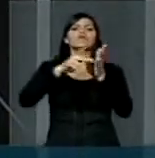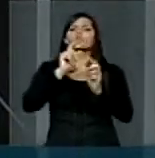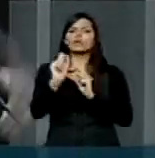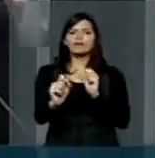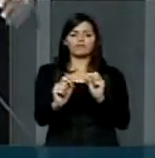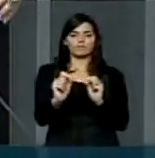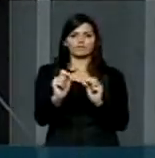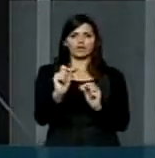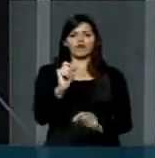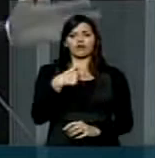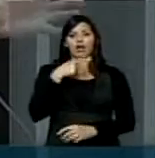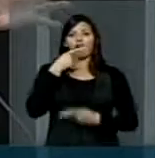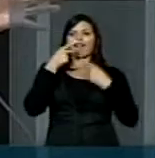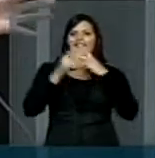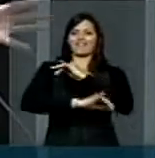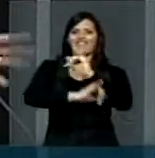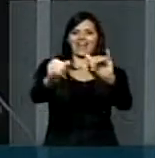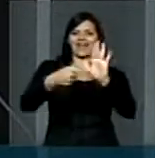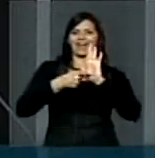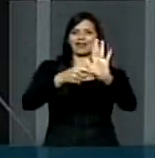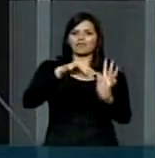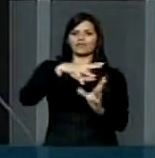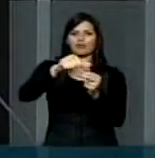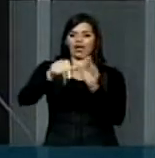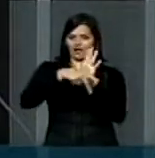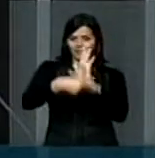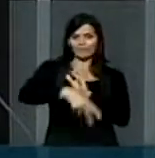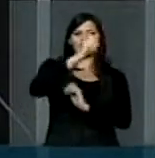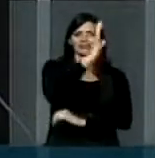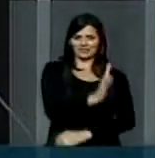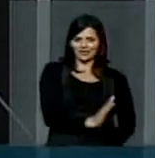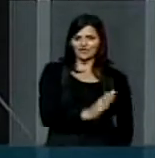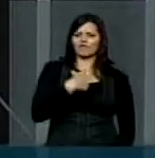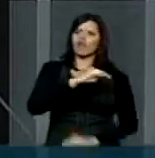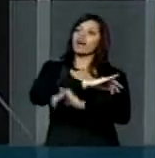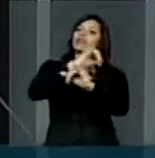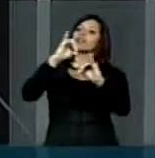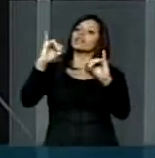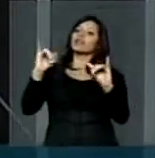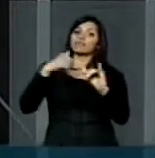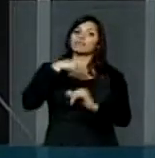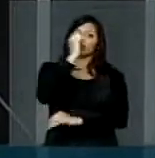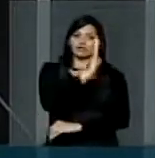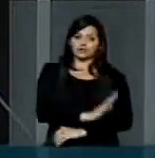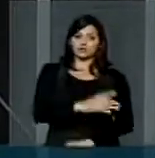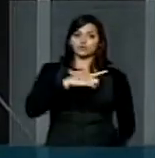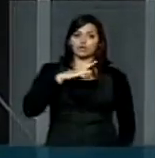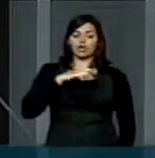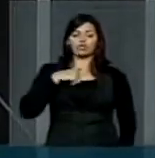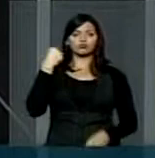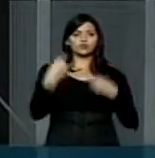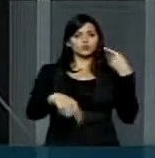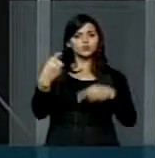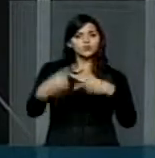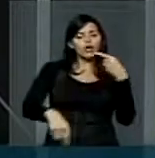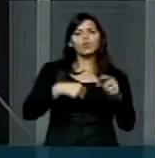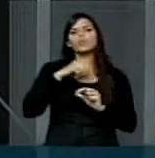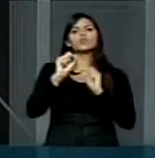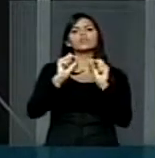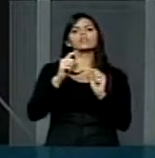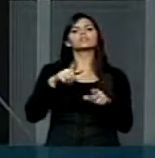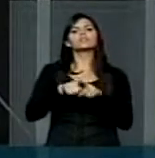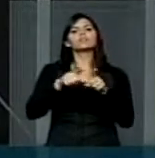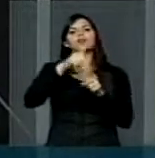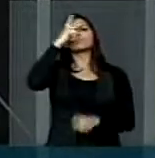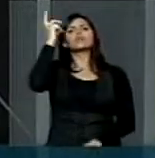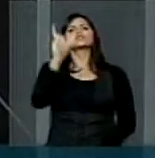presidente, a dizer para o mundo que aqui no nosso país, e houve nas discussões, quem